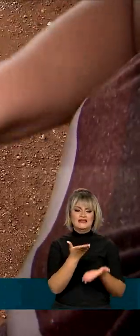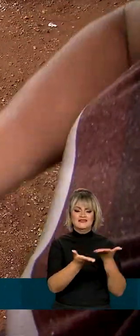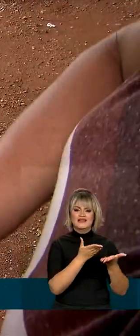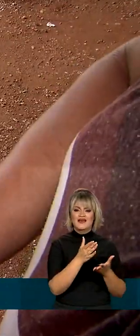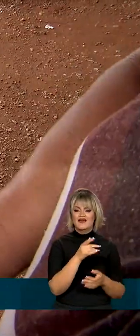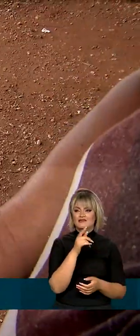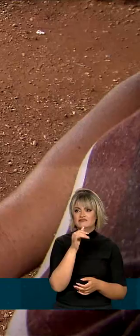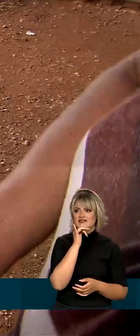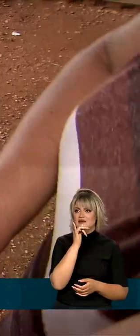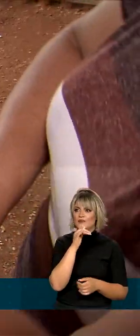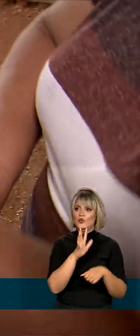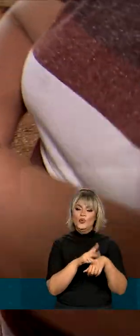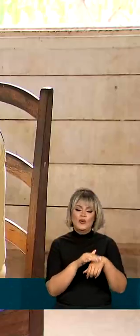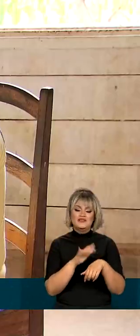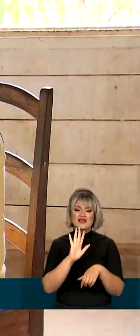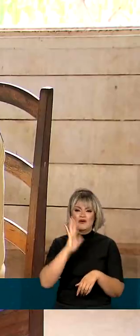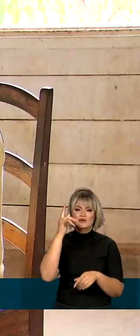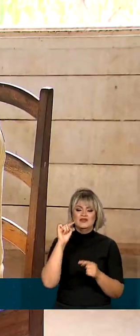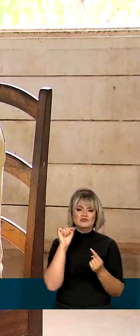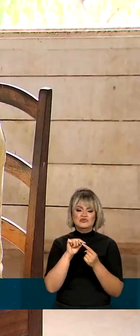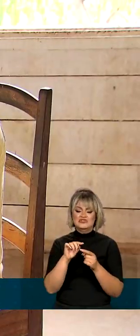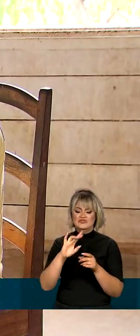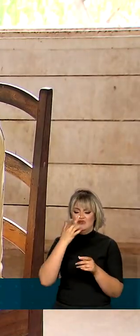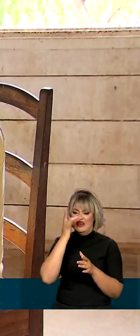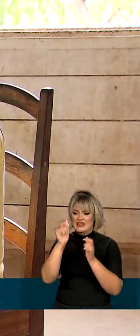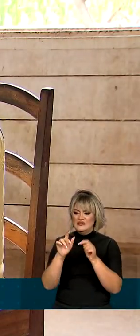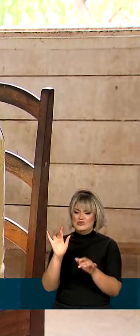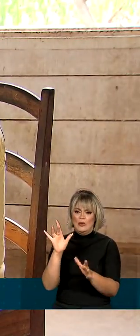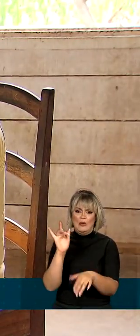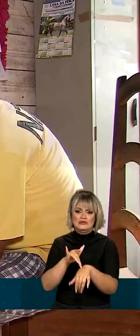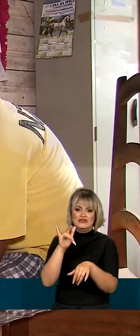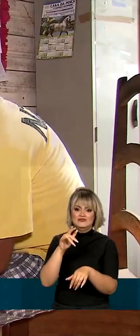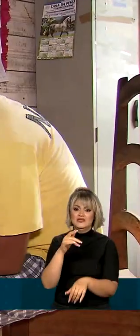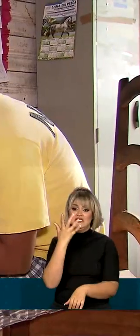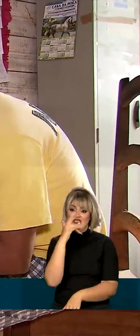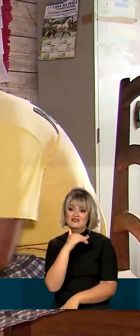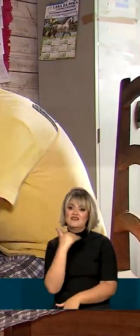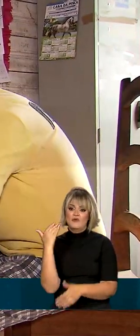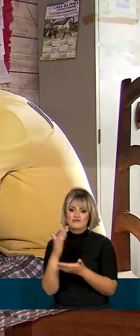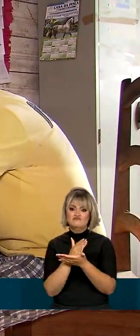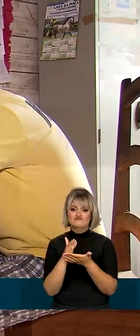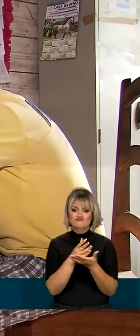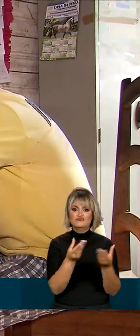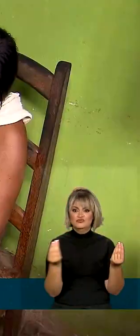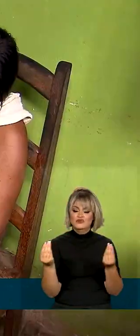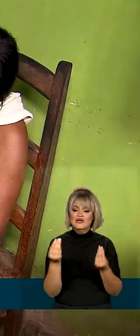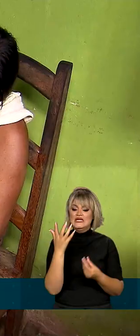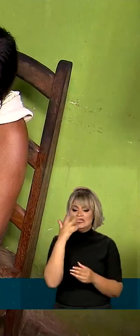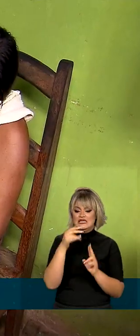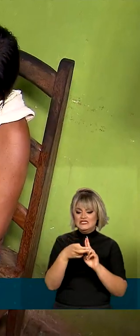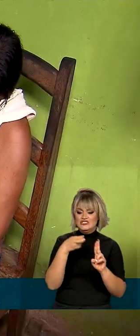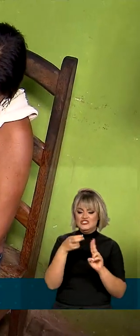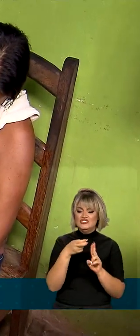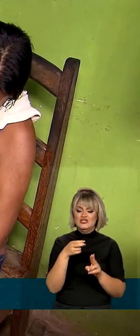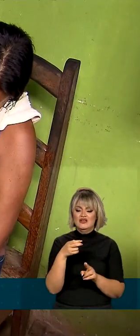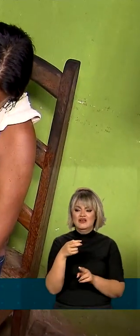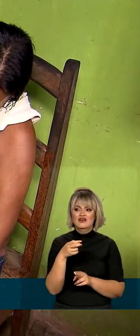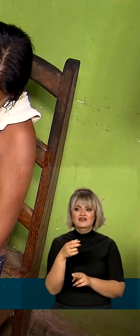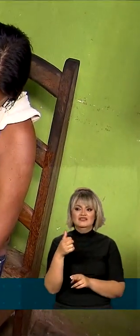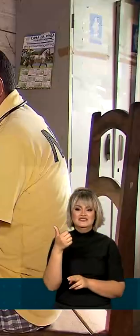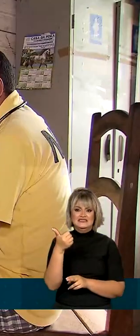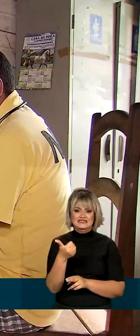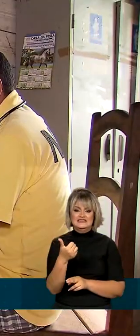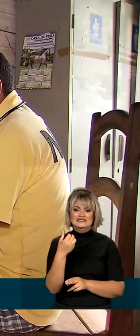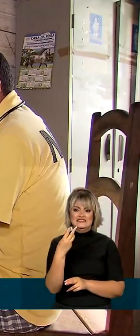e que atualmente são a terceira maior causa de mortalidade infantil segundo o Ministério da Saúde crianças indígenas têm 14 vezes